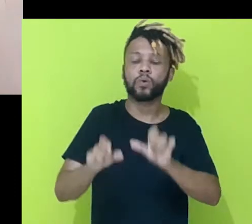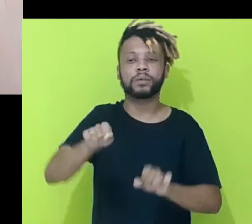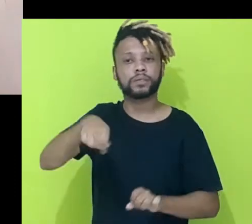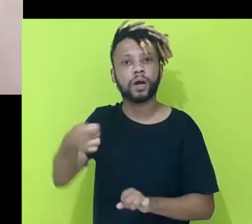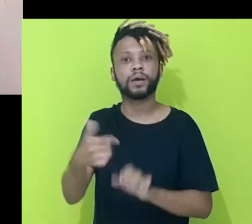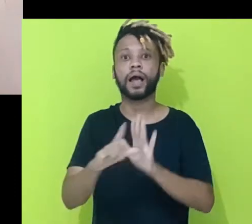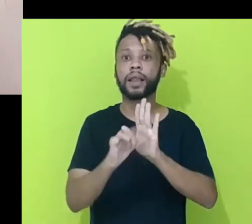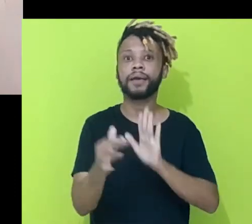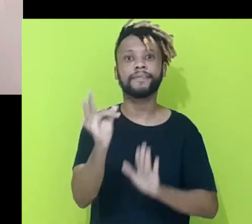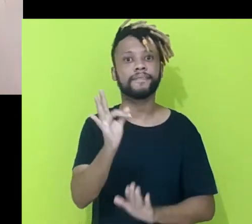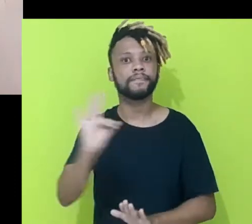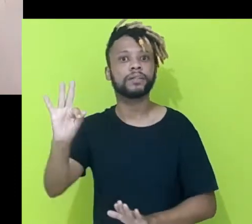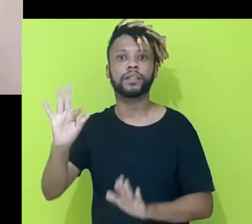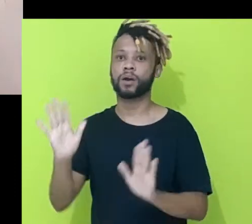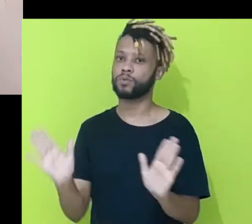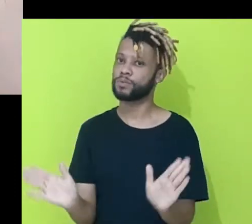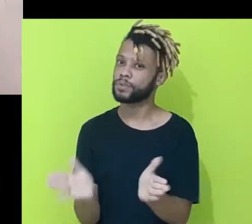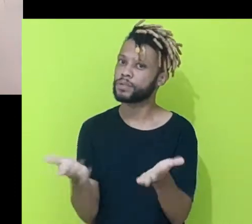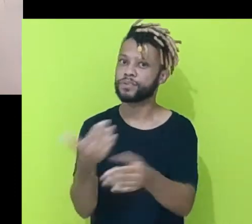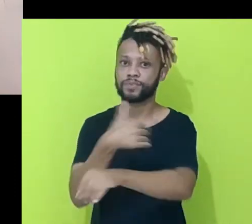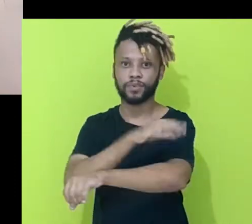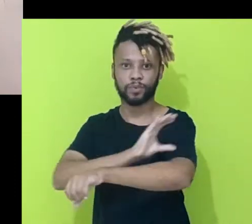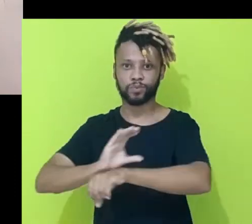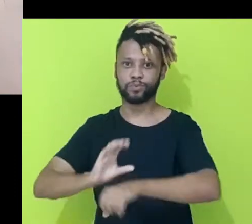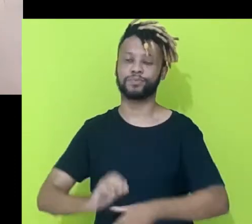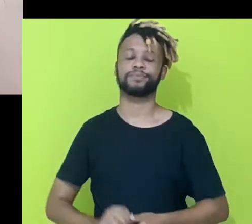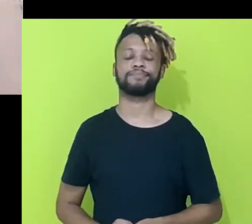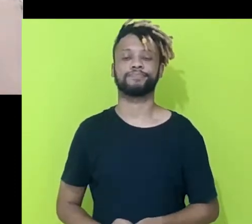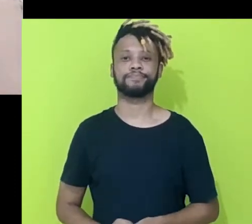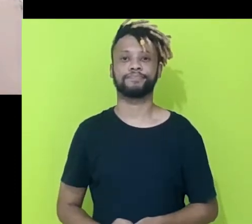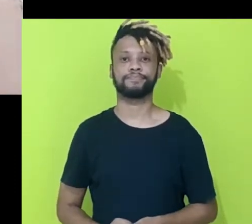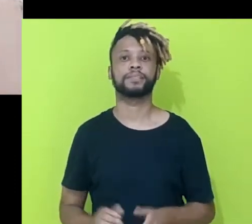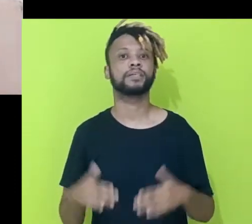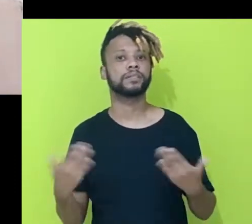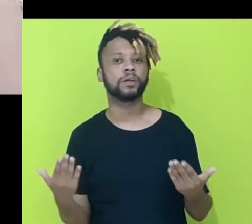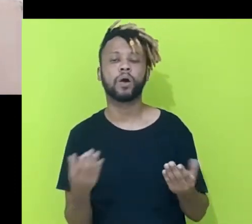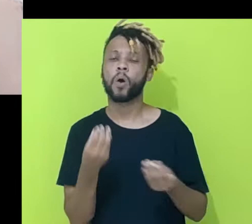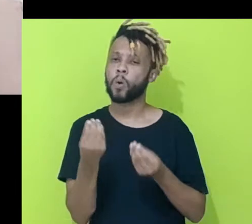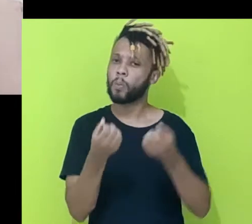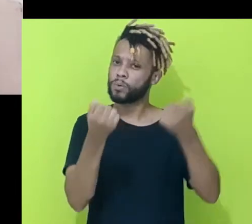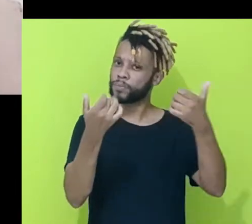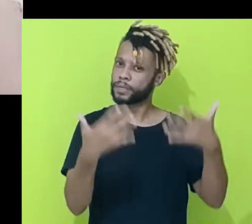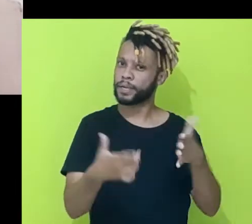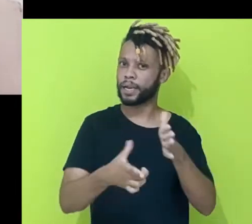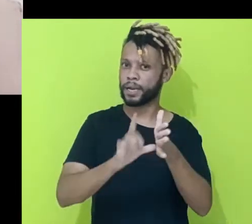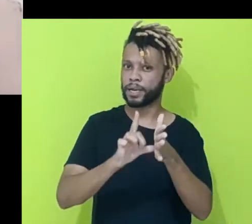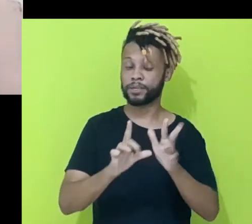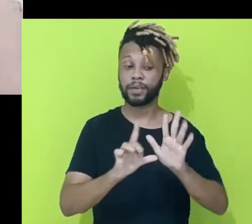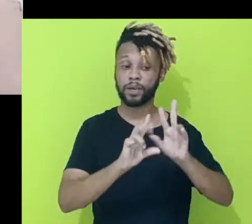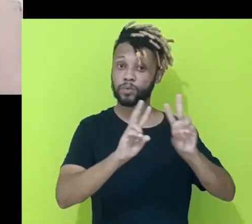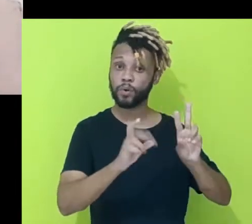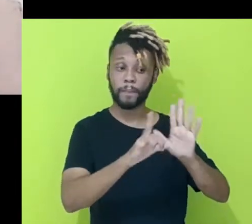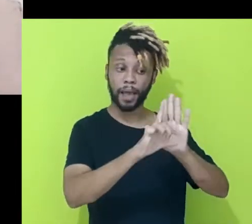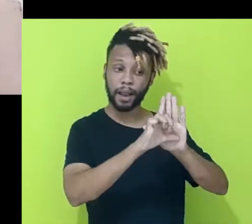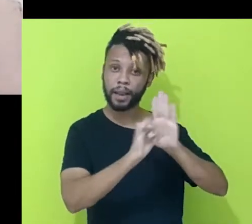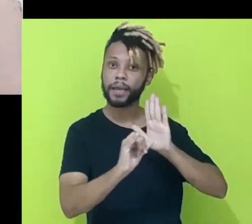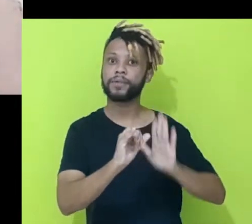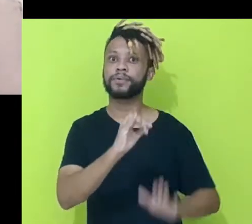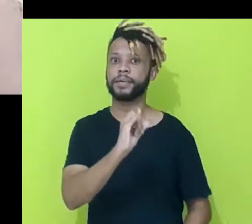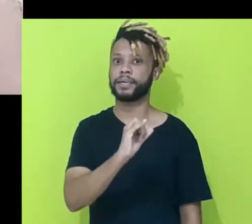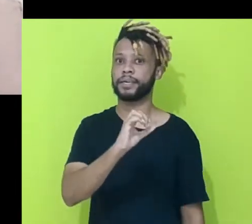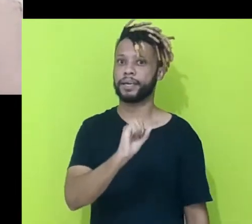agora se chama Lei Federal de Incentivo à Cultura. Então, assim como eu fiz nas aulas sobre a